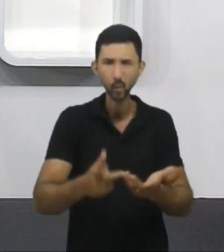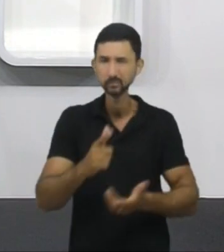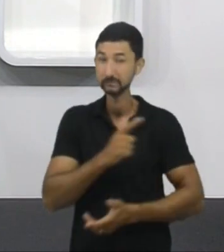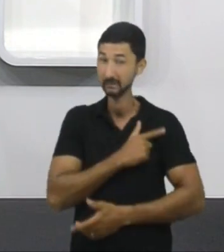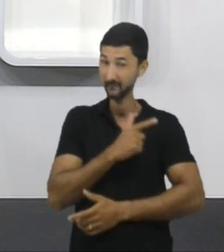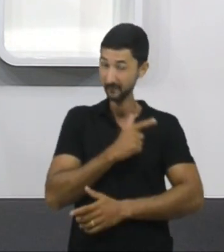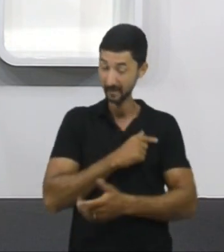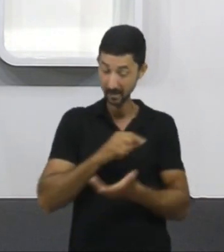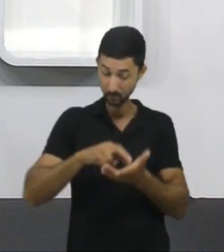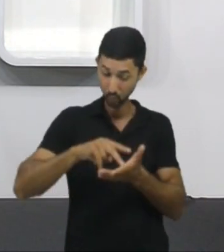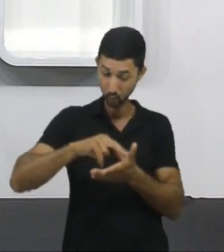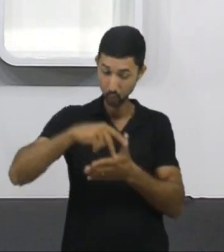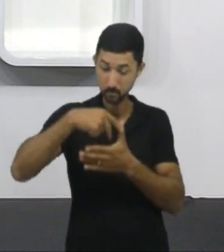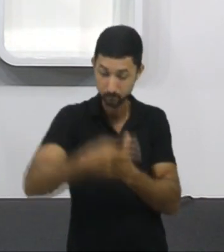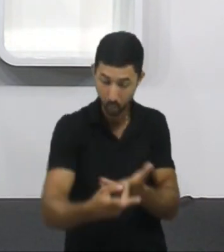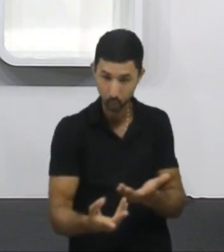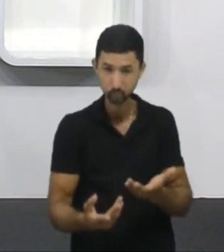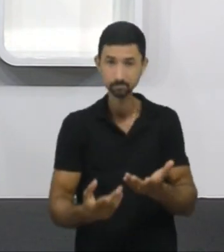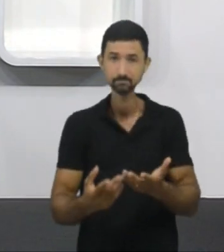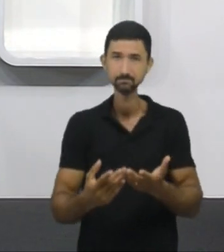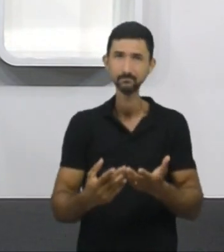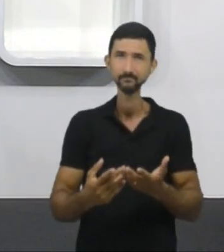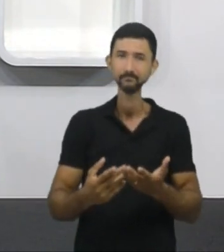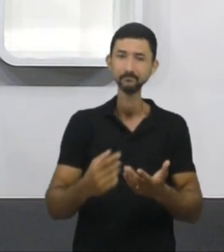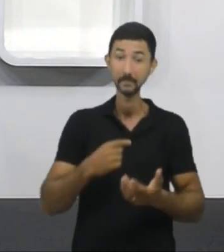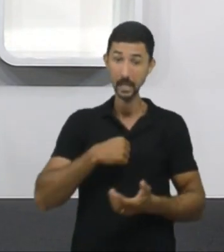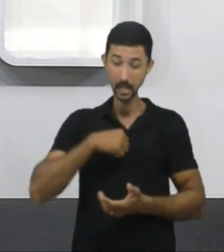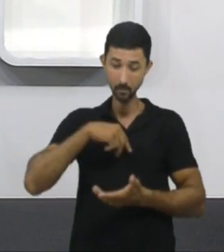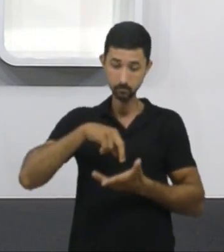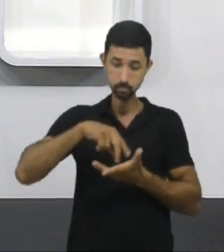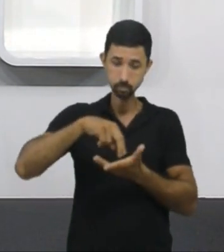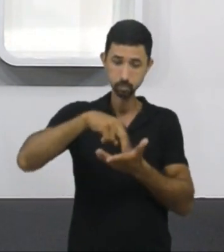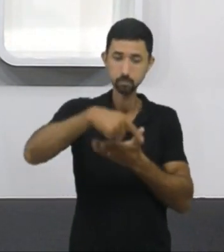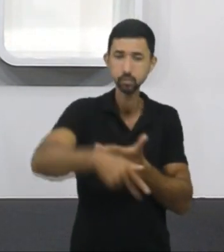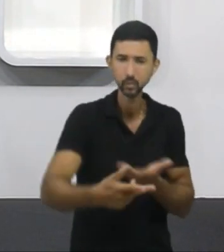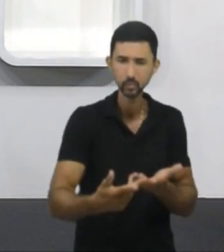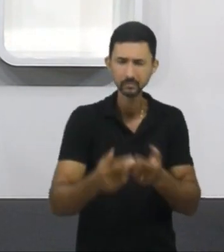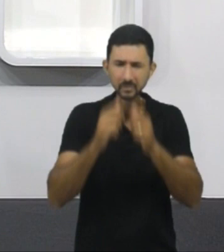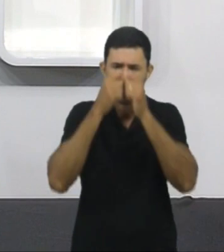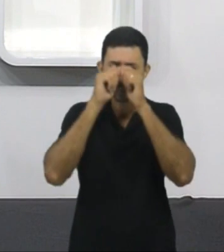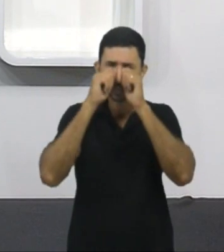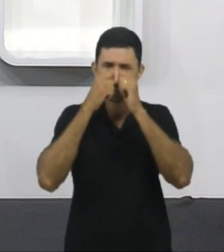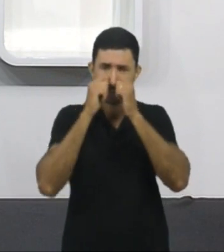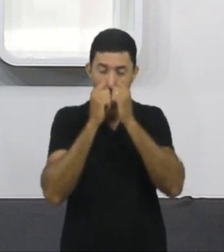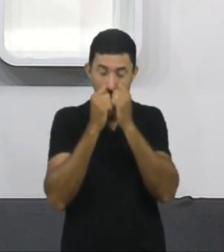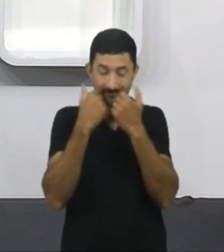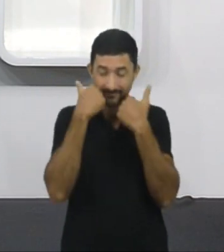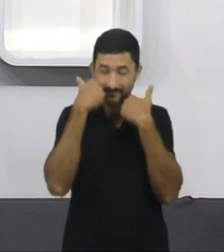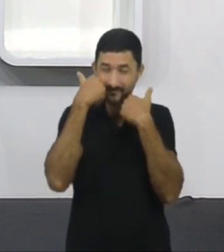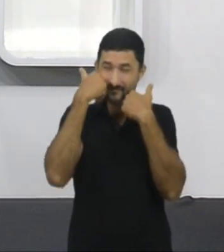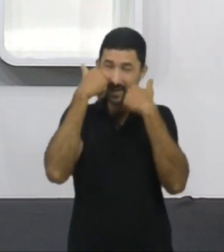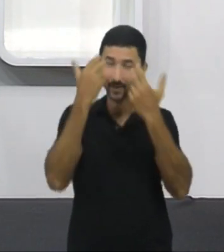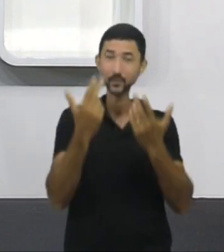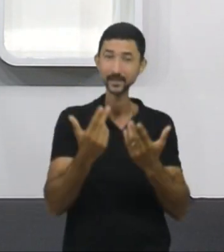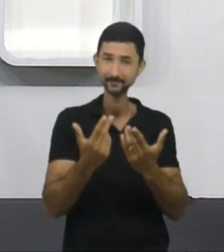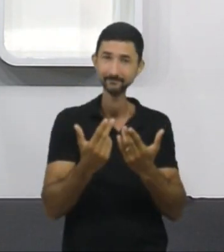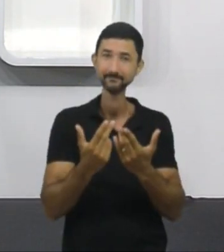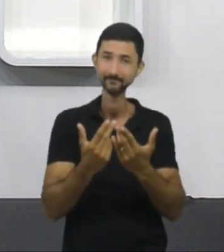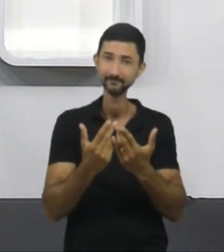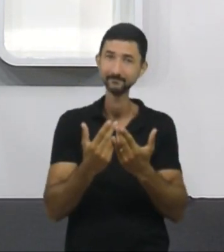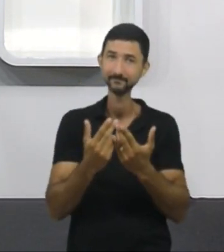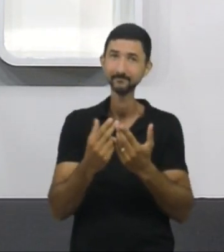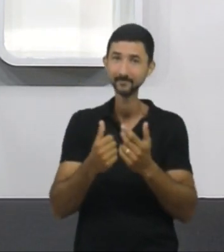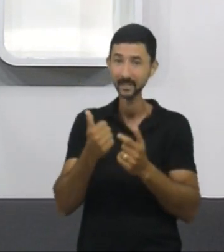uma tropeçada no meio de todo mundo, e você diz assim, eu caí e chorei de tanta vergonha, você está dando